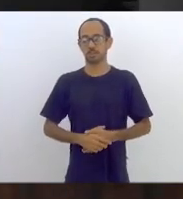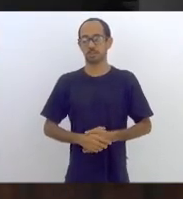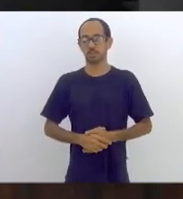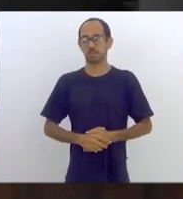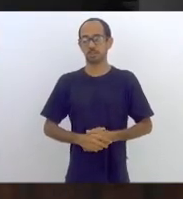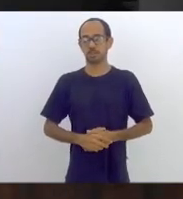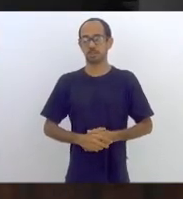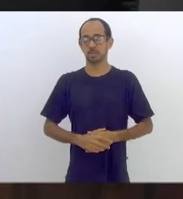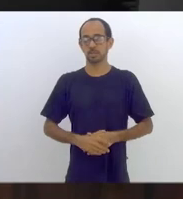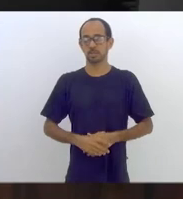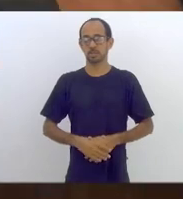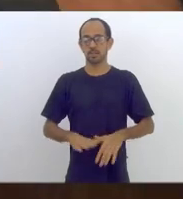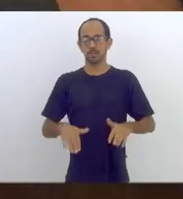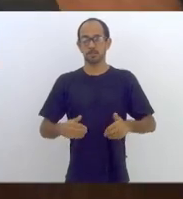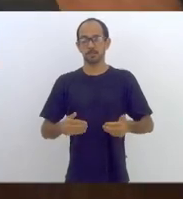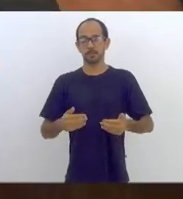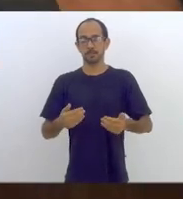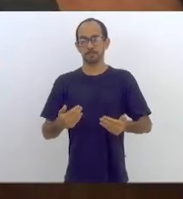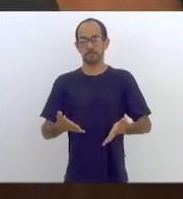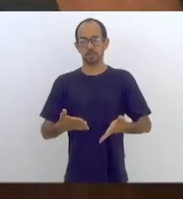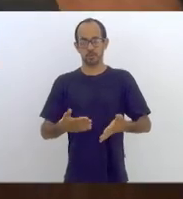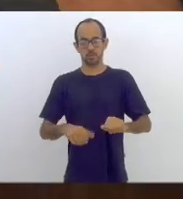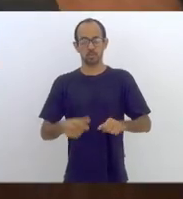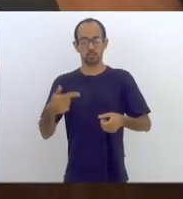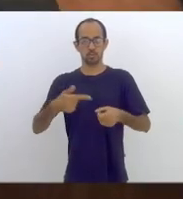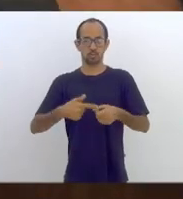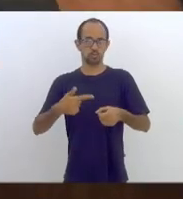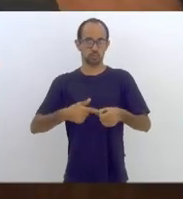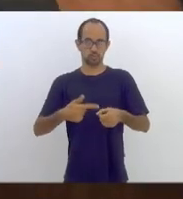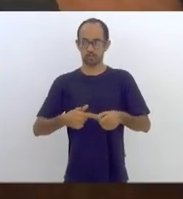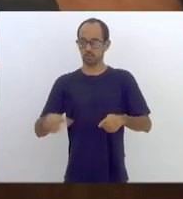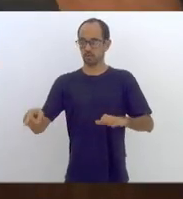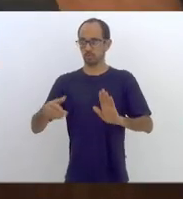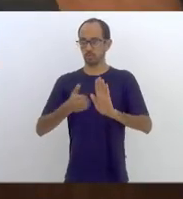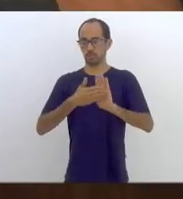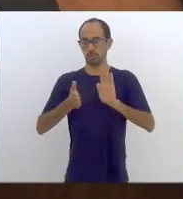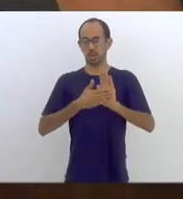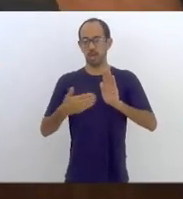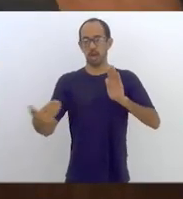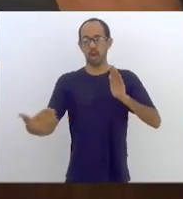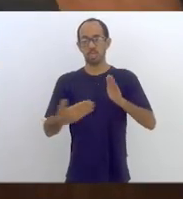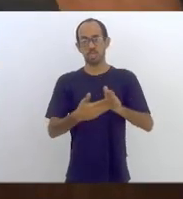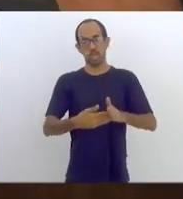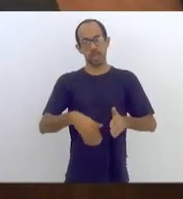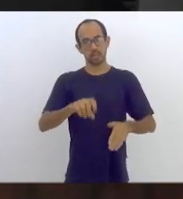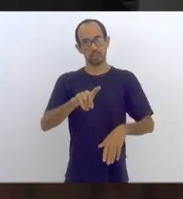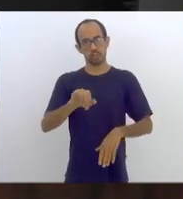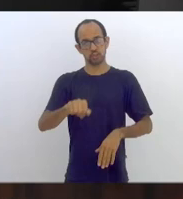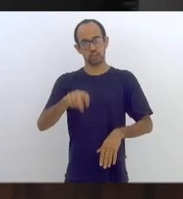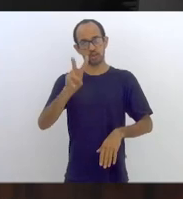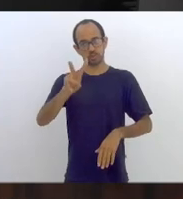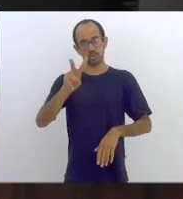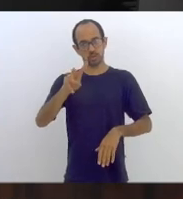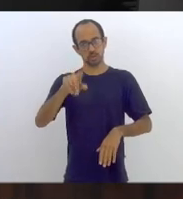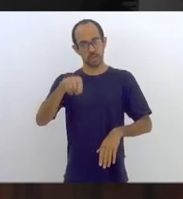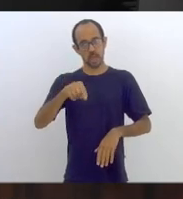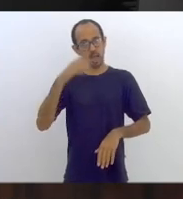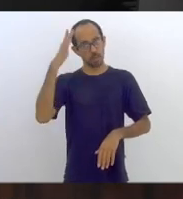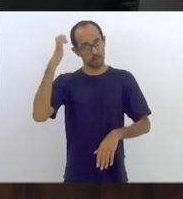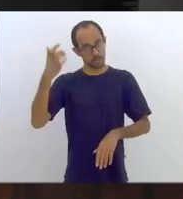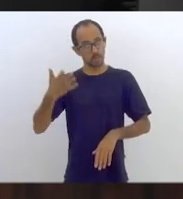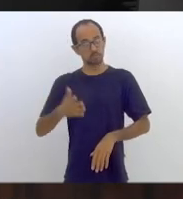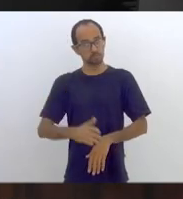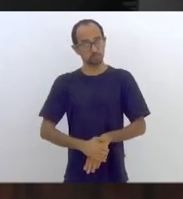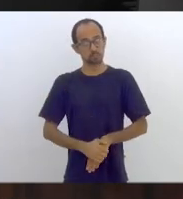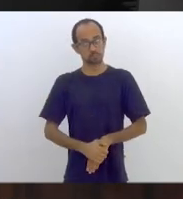do combustível do Celta se comprometeu a fazer depois dia 2 dia 2 é amanhã né Você viu a